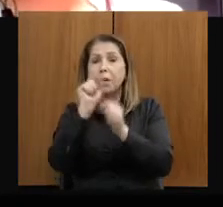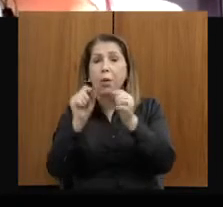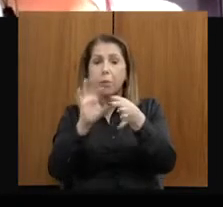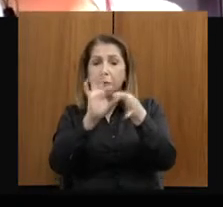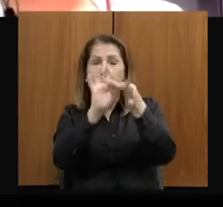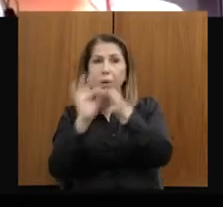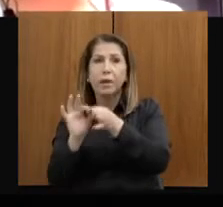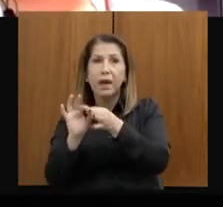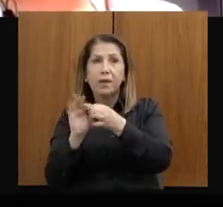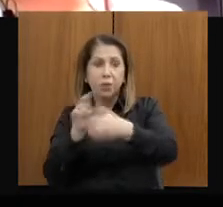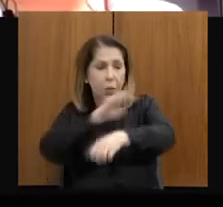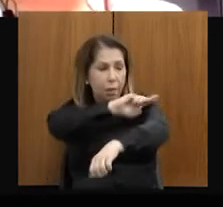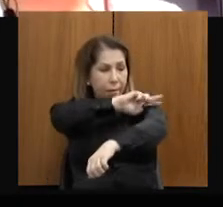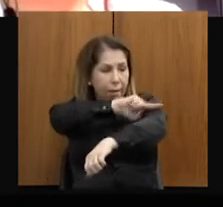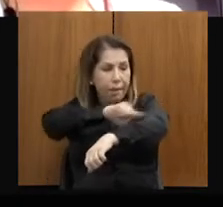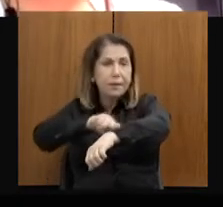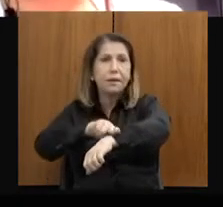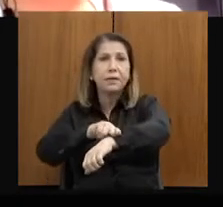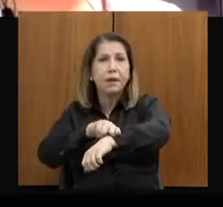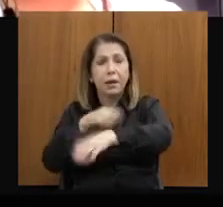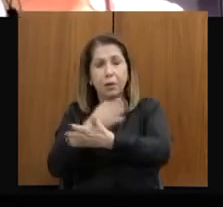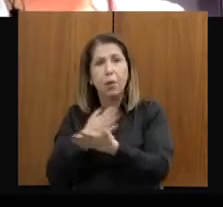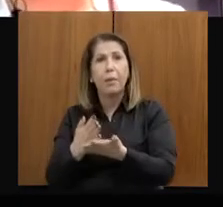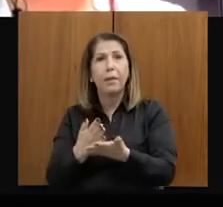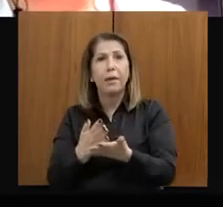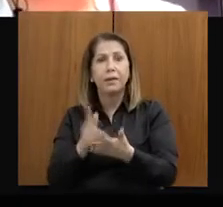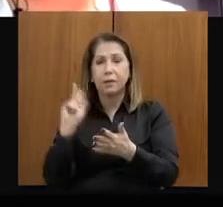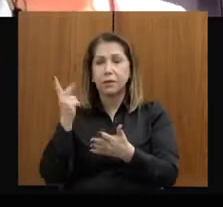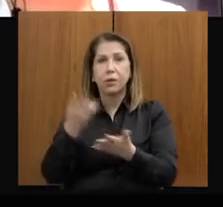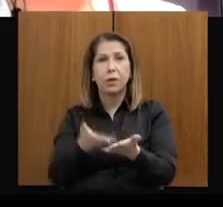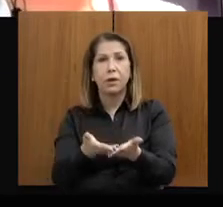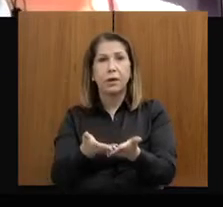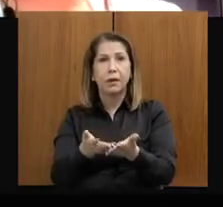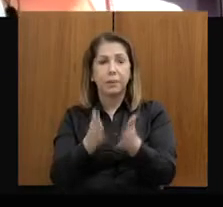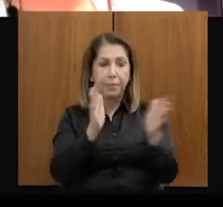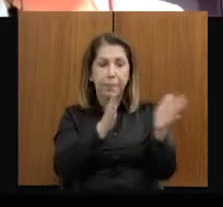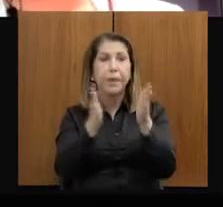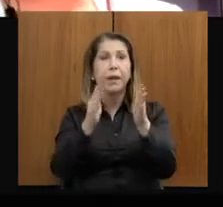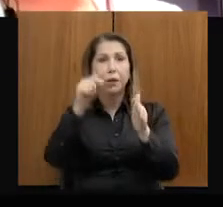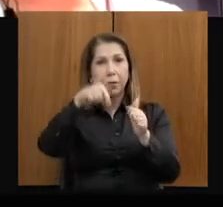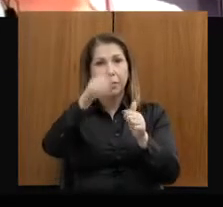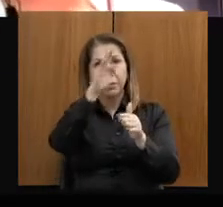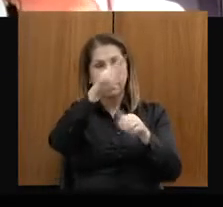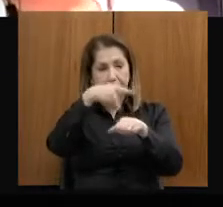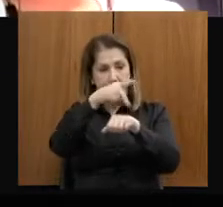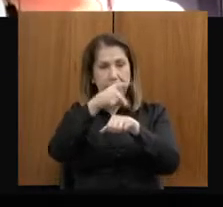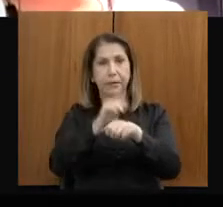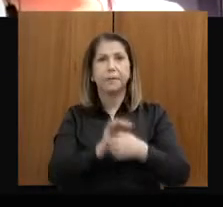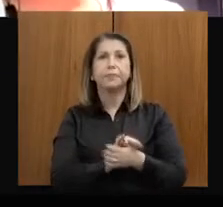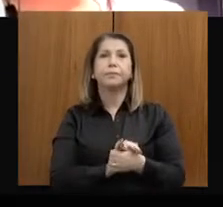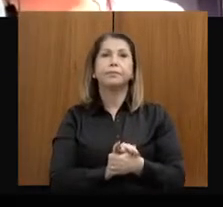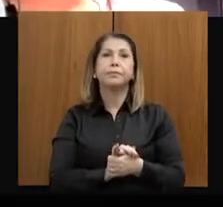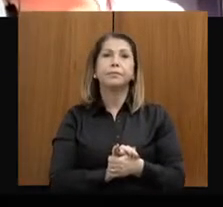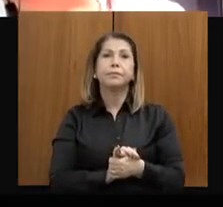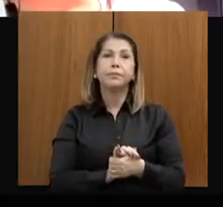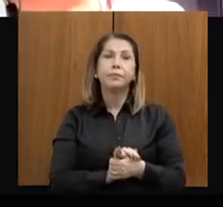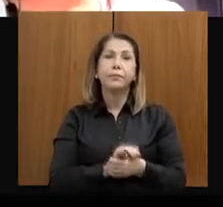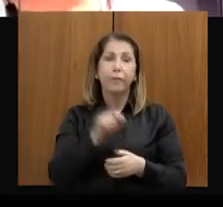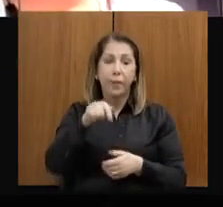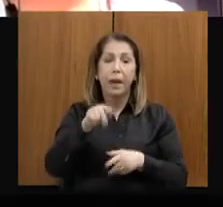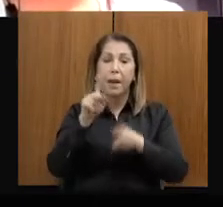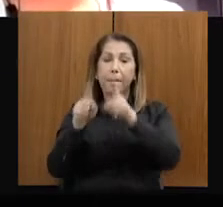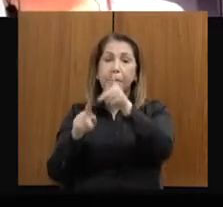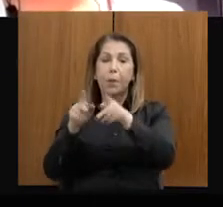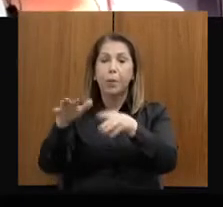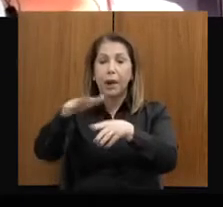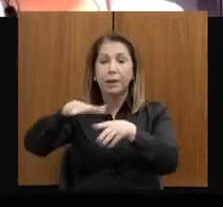profundamente racionalizado Só ficamos nesse período né da história do país a em que a população